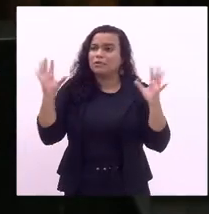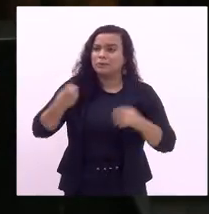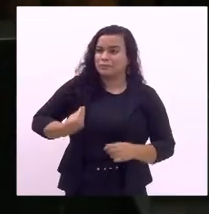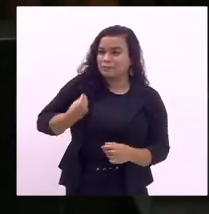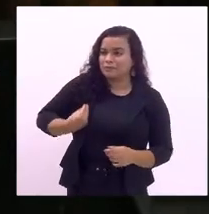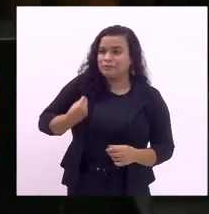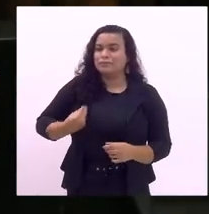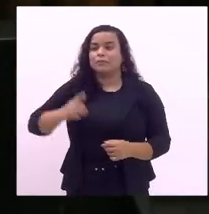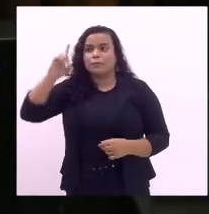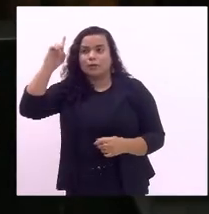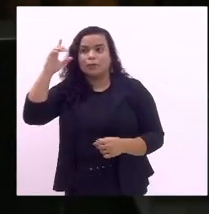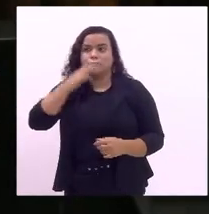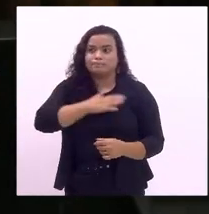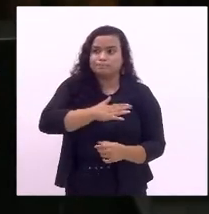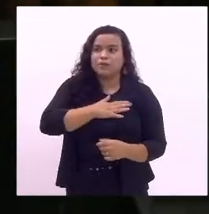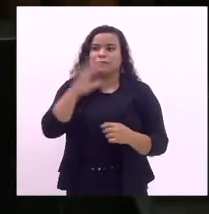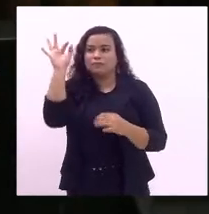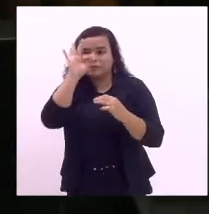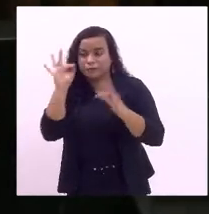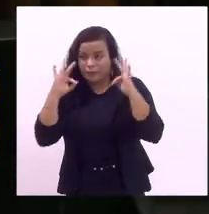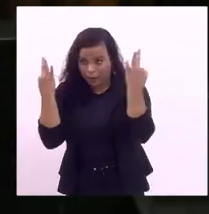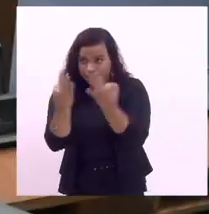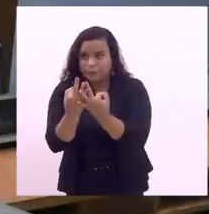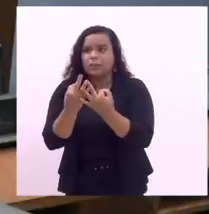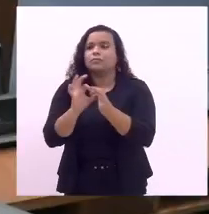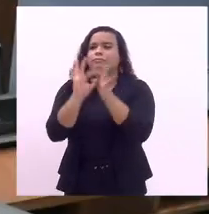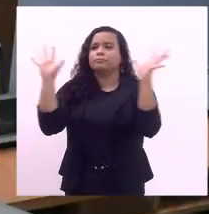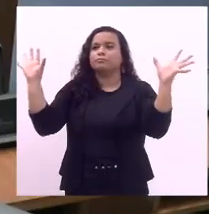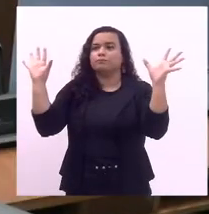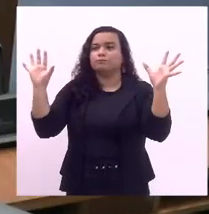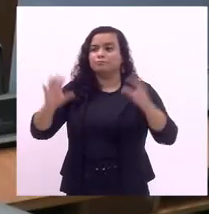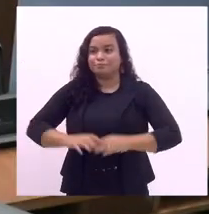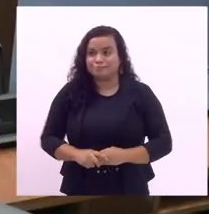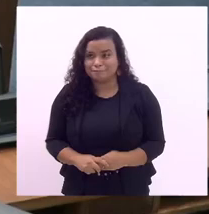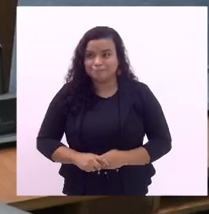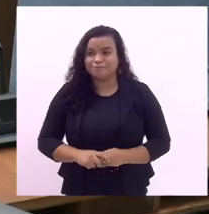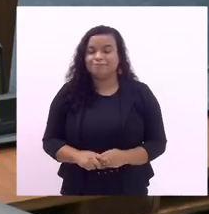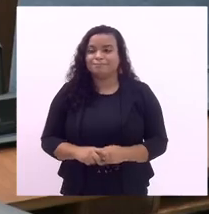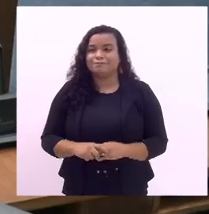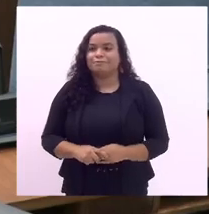família, liberdade e pólvora. Valeu!